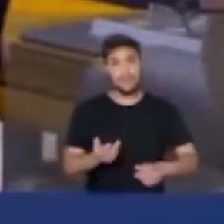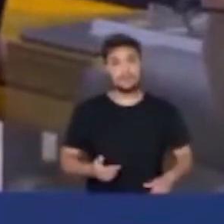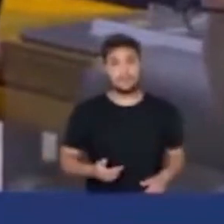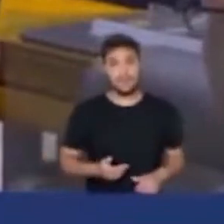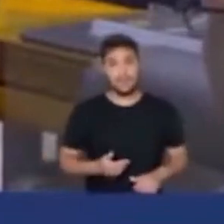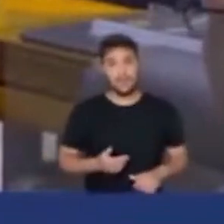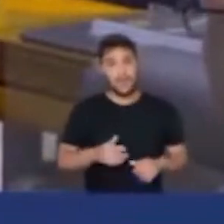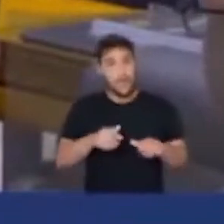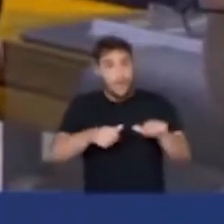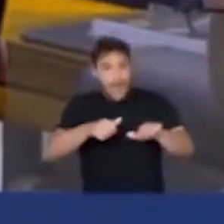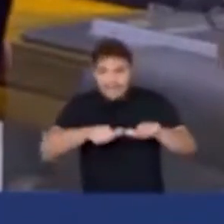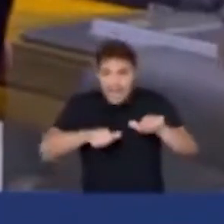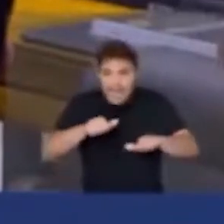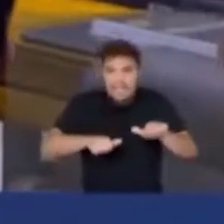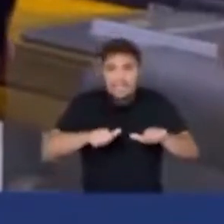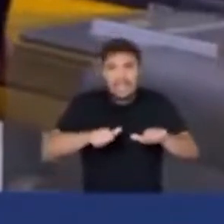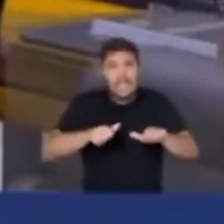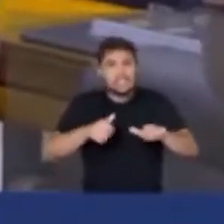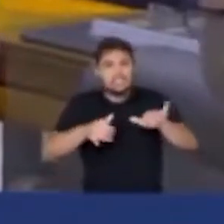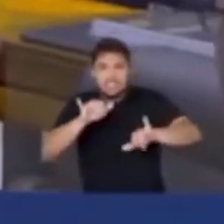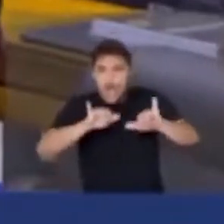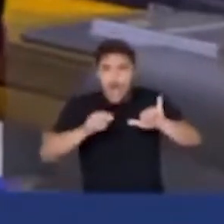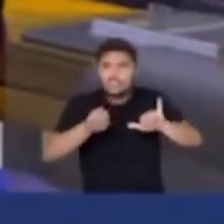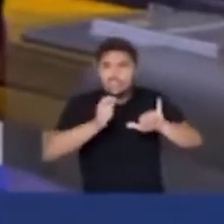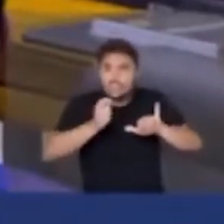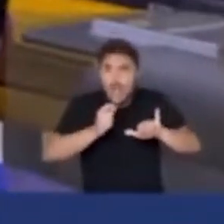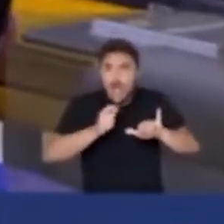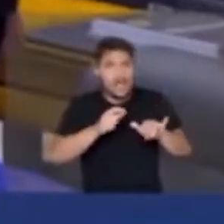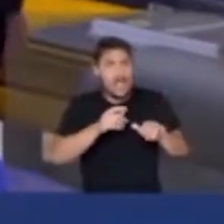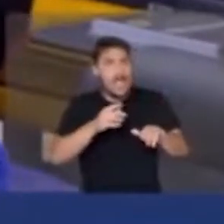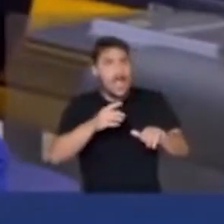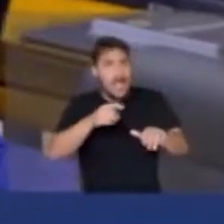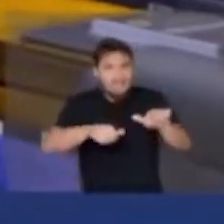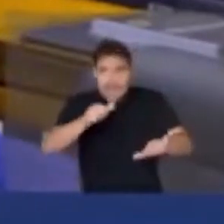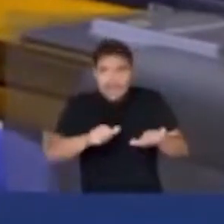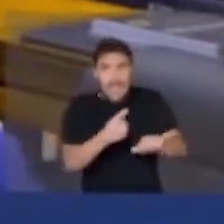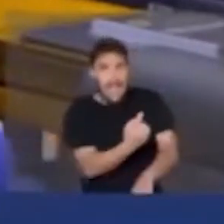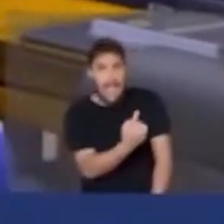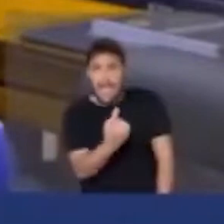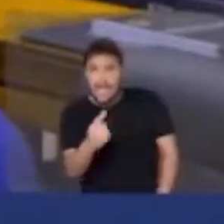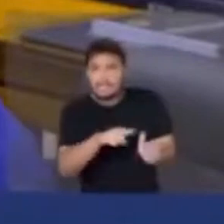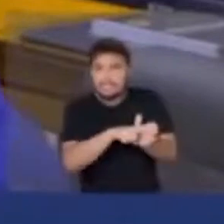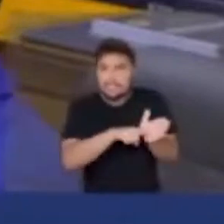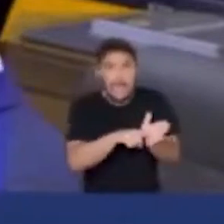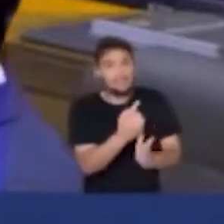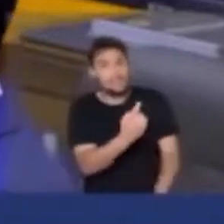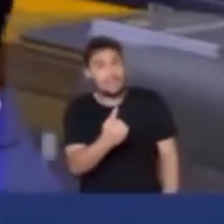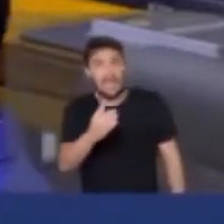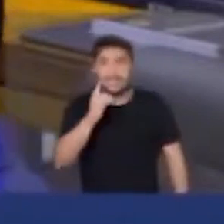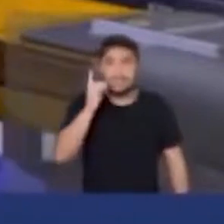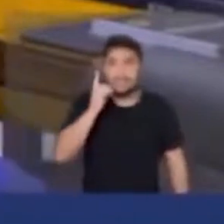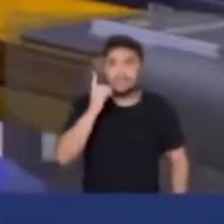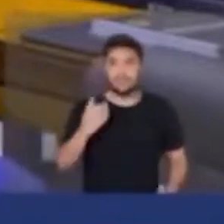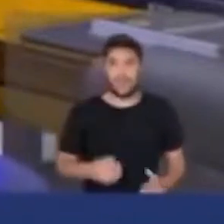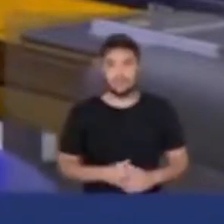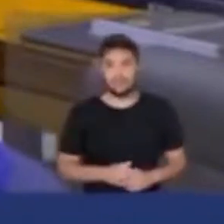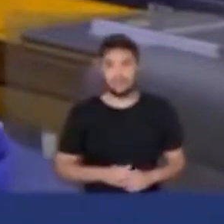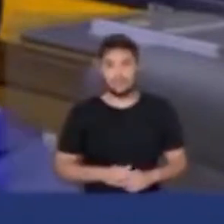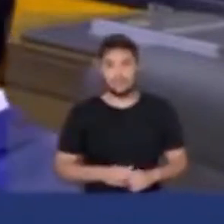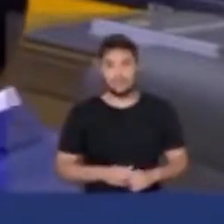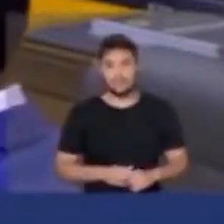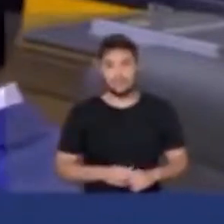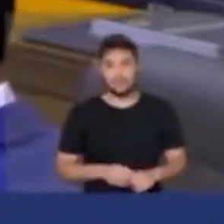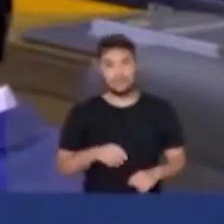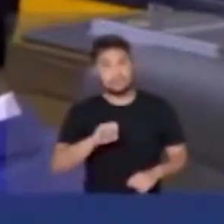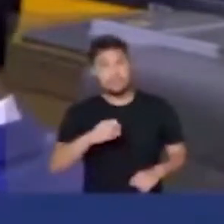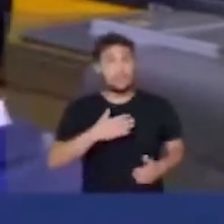um exame toxicômano nesta casa. Peço para que o senhor faça um exame toxicômano. Quem é